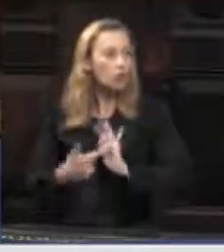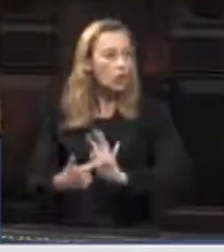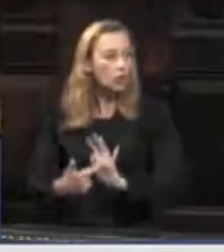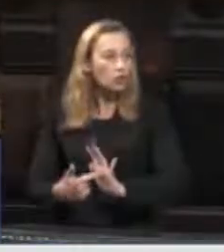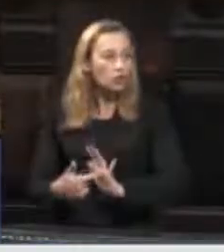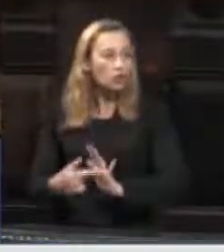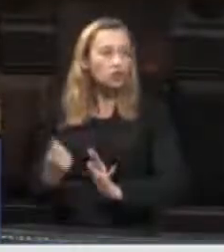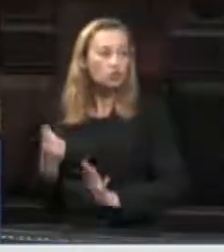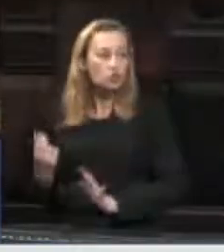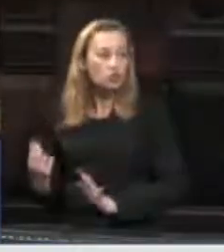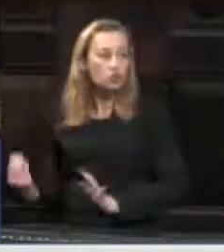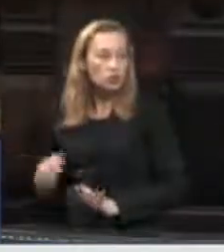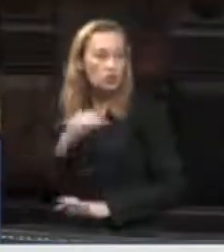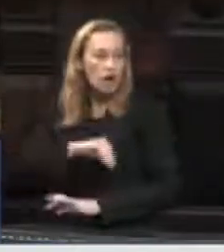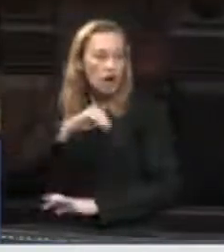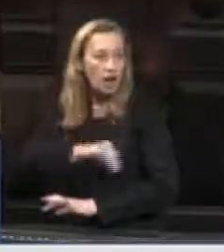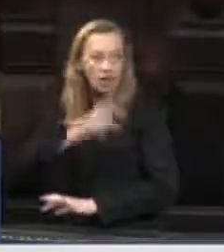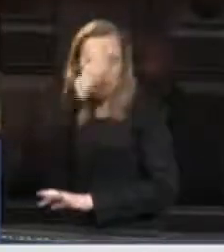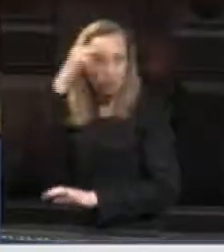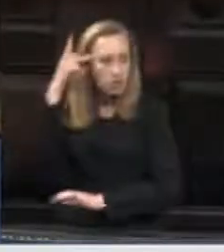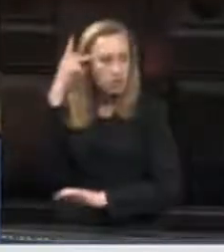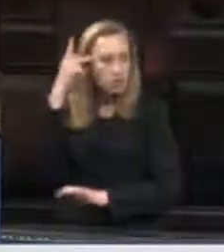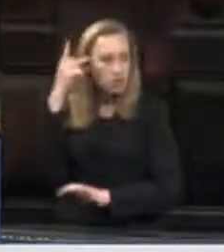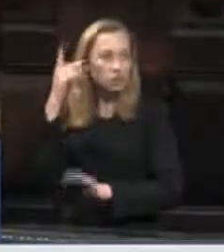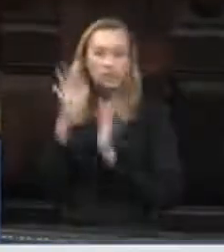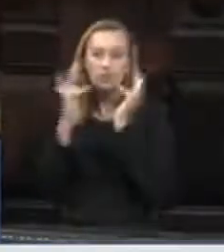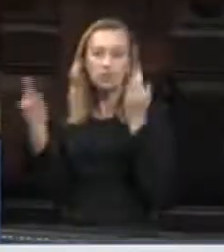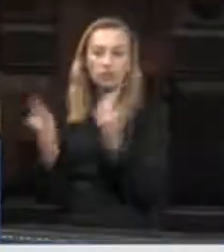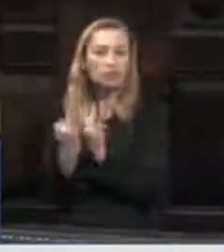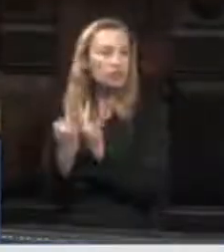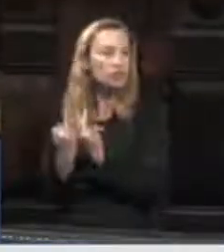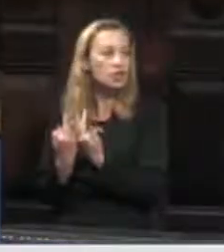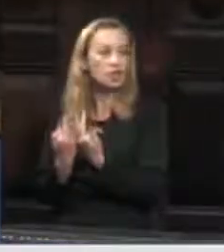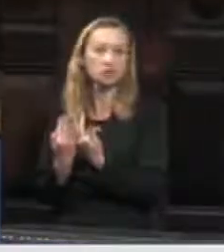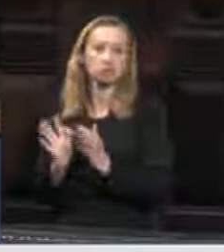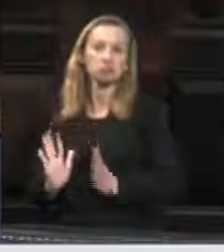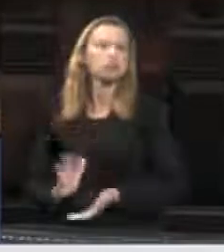famílias trabalhadoras no Rio de Janeiro. Ora, ninguém desconhece